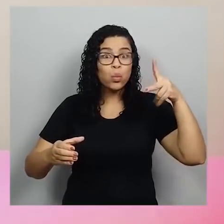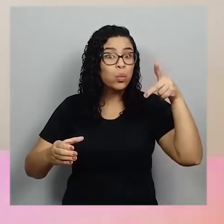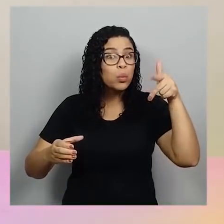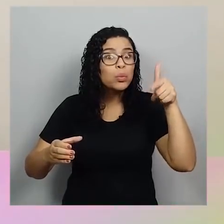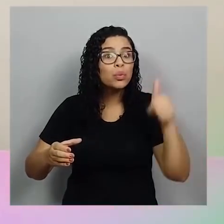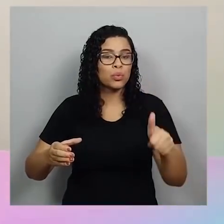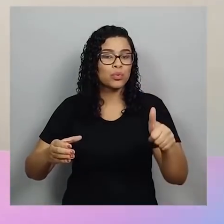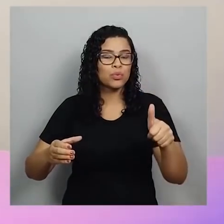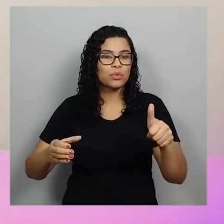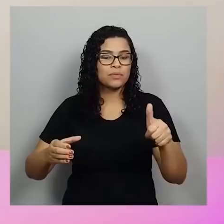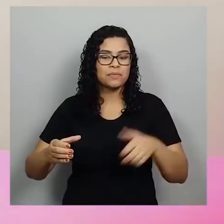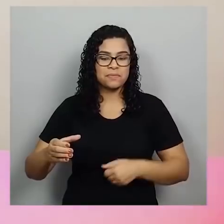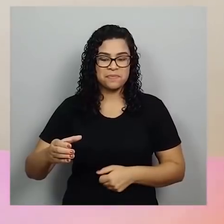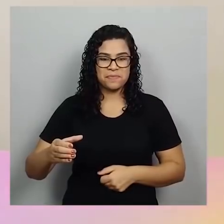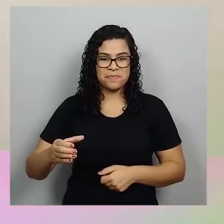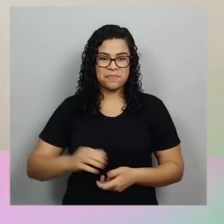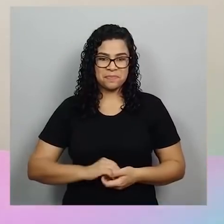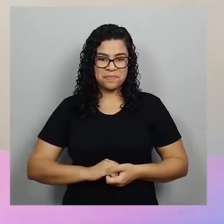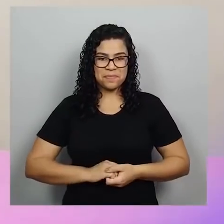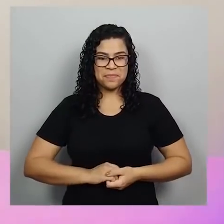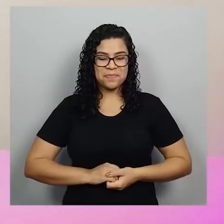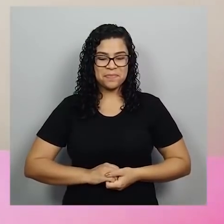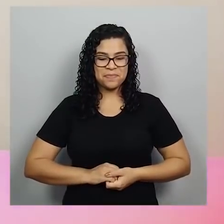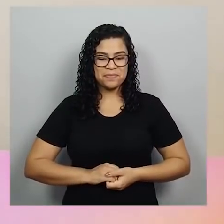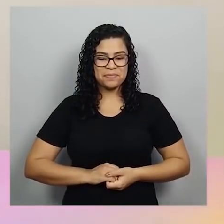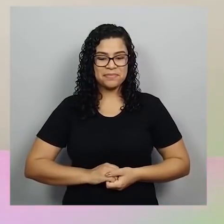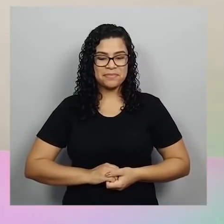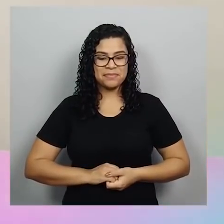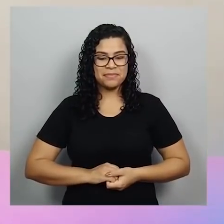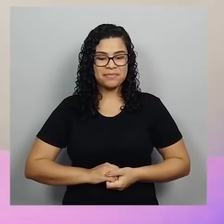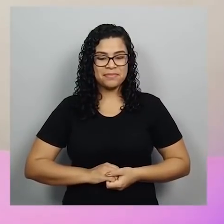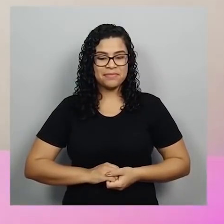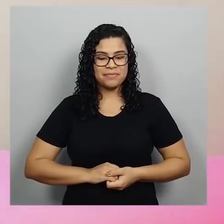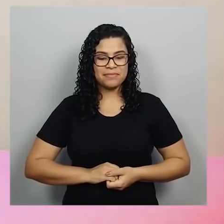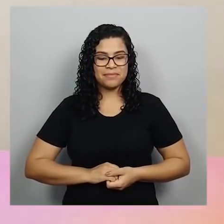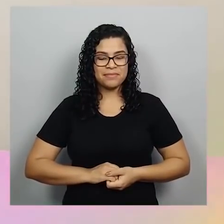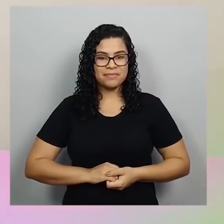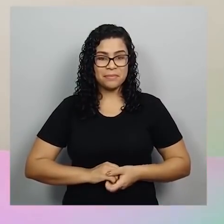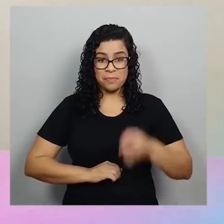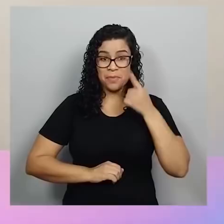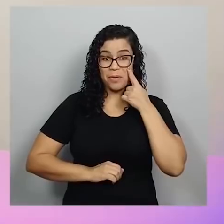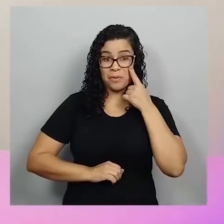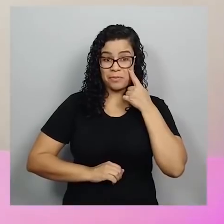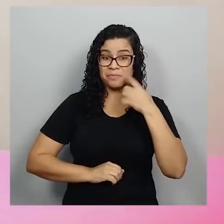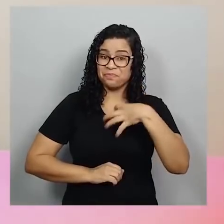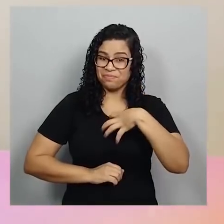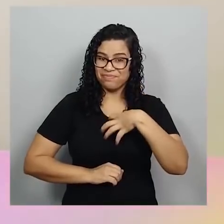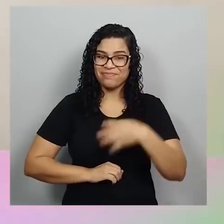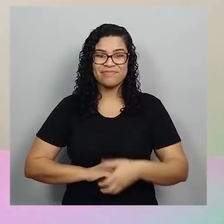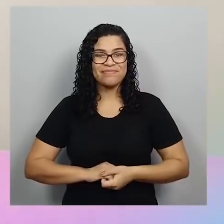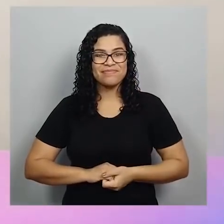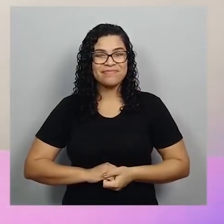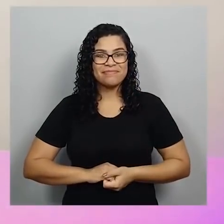vamos pintar por cima do desenho. Olhem só.